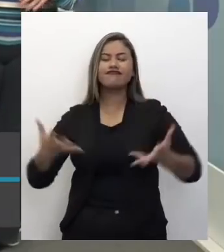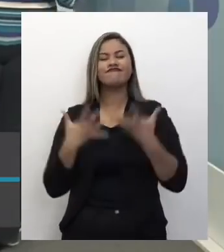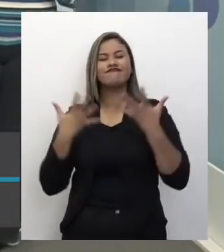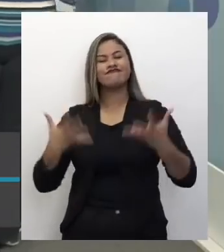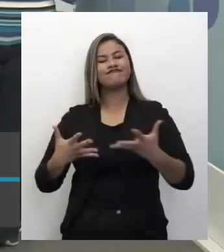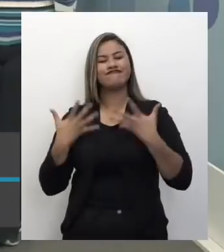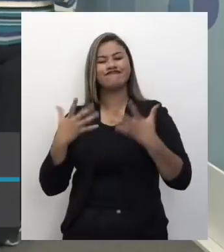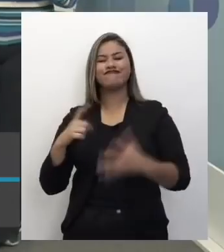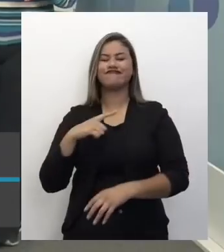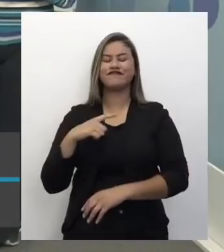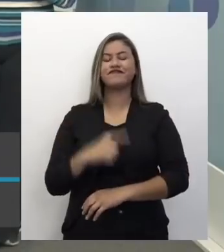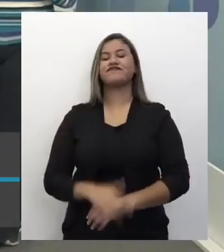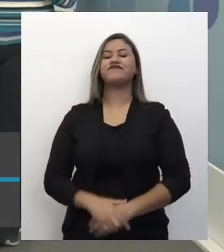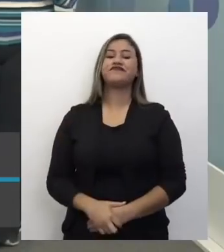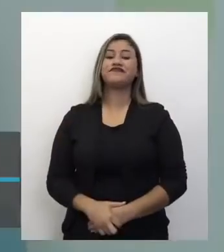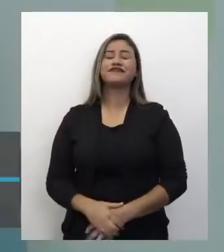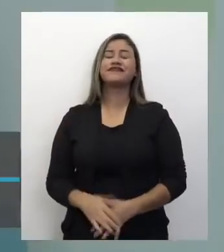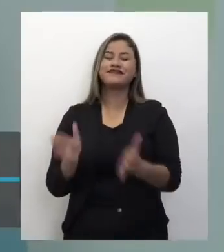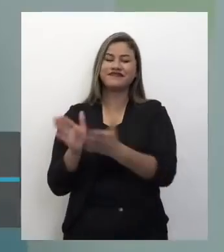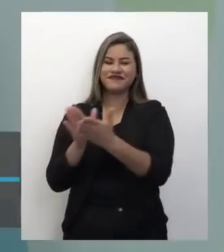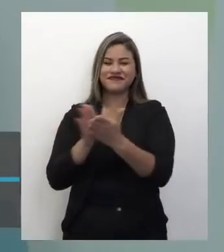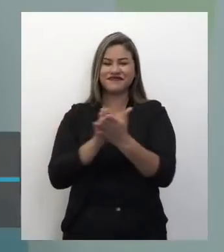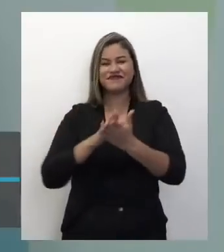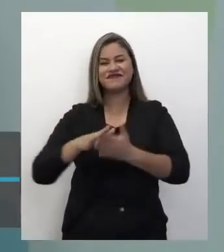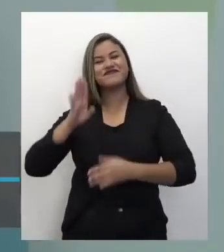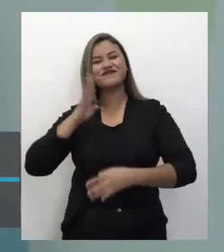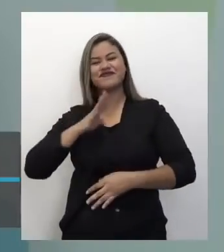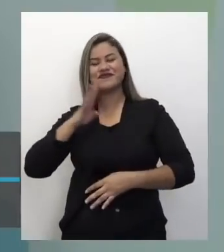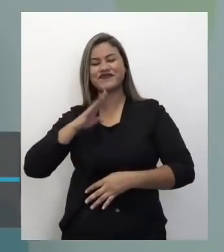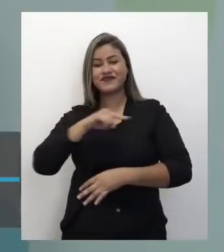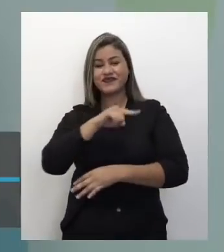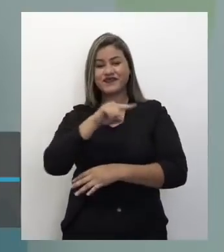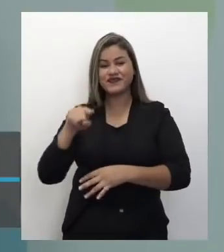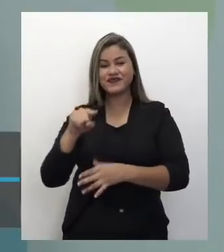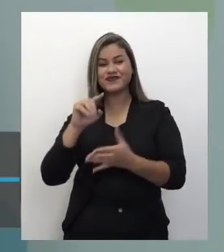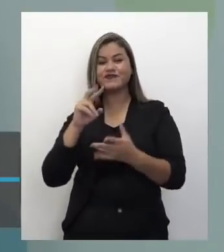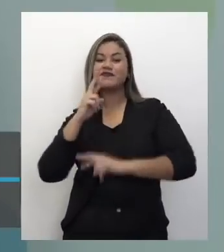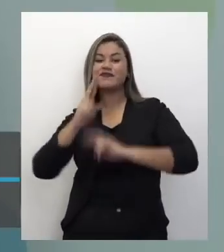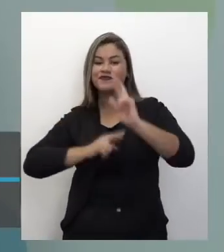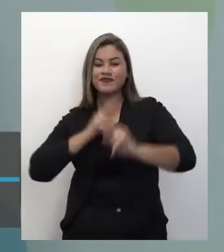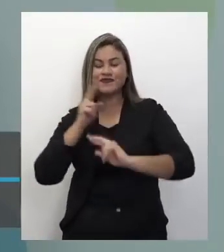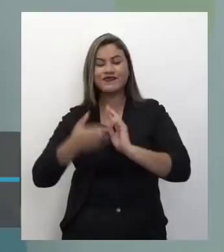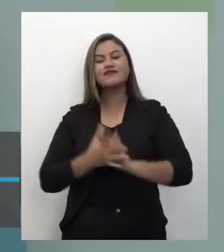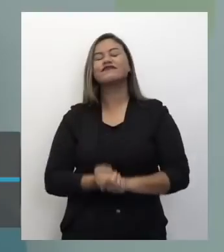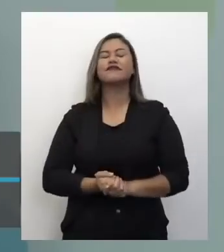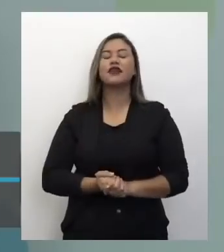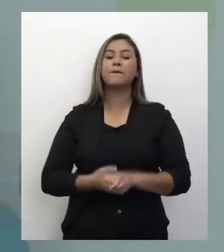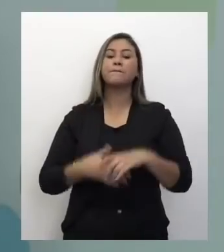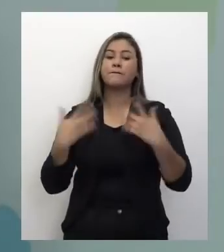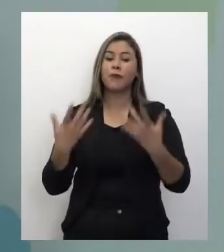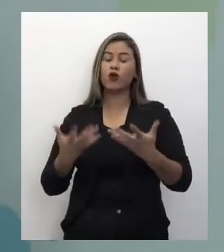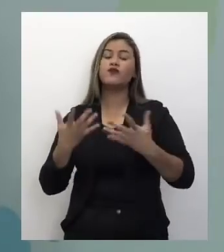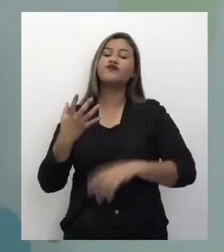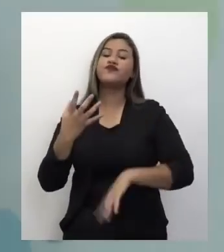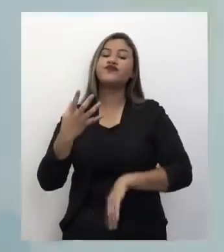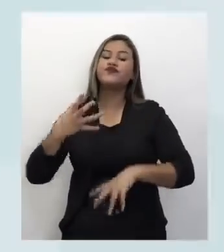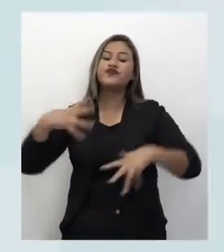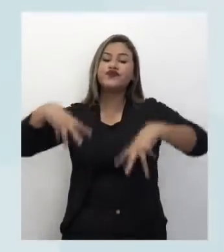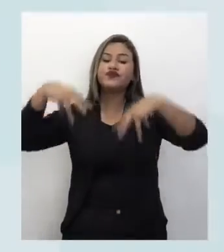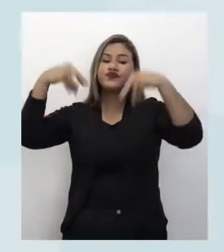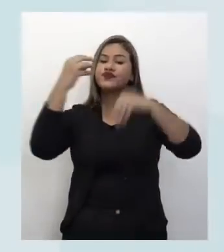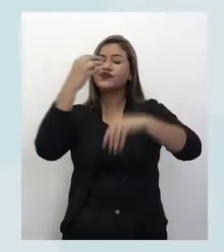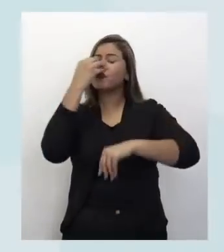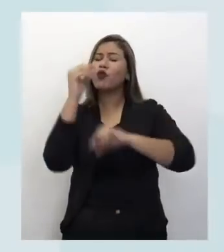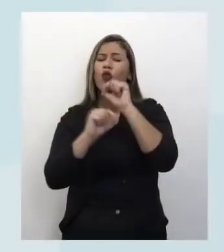interpretações, os sentimentos que vocês pensam. Vamos lá, turma. O que é o circo? O circo faz parte das linguagens artísticas do